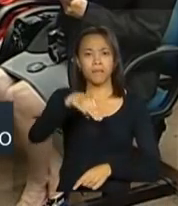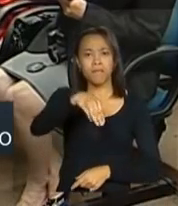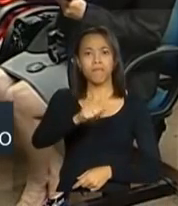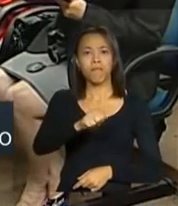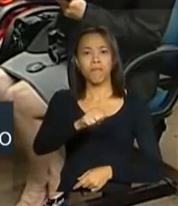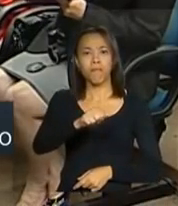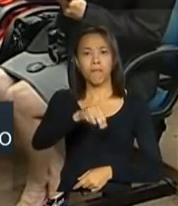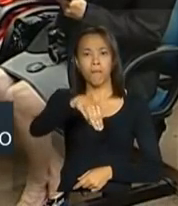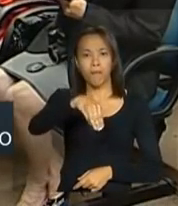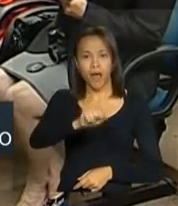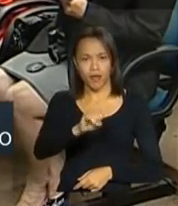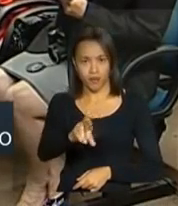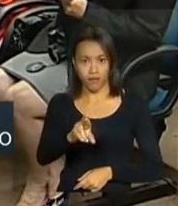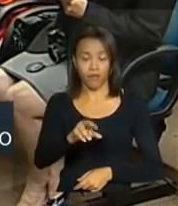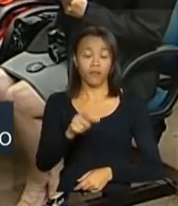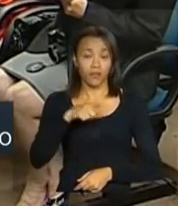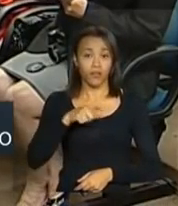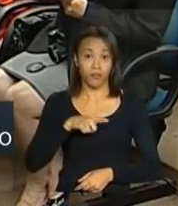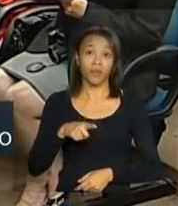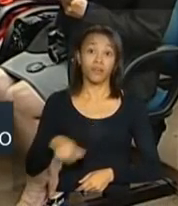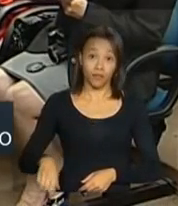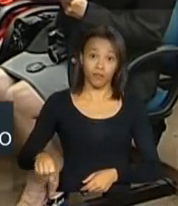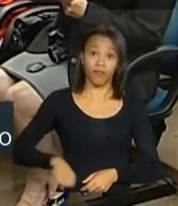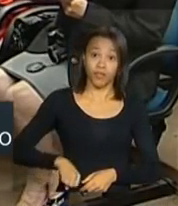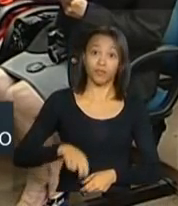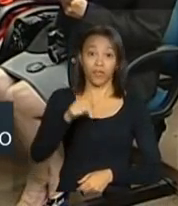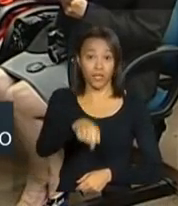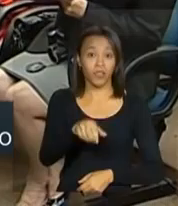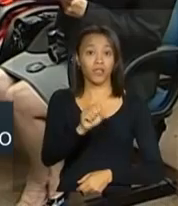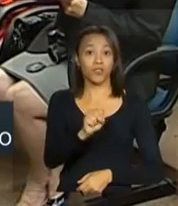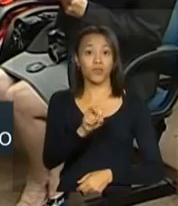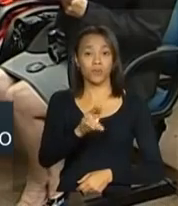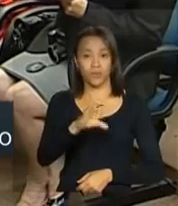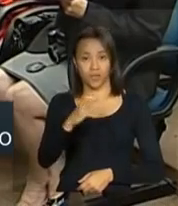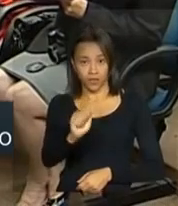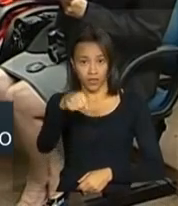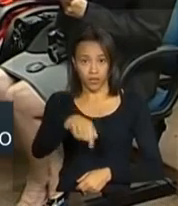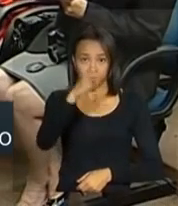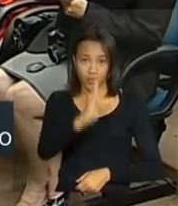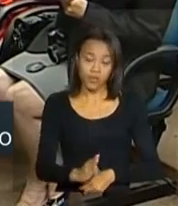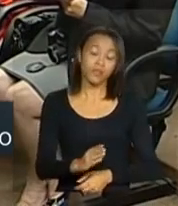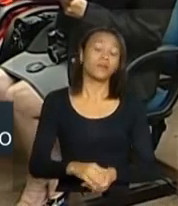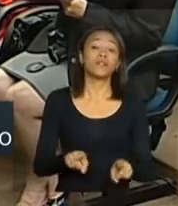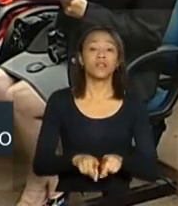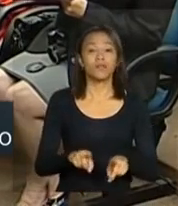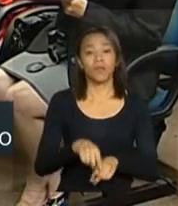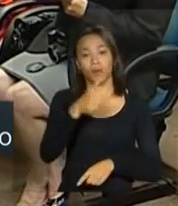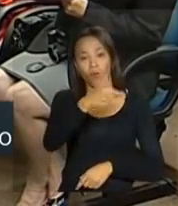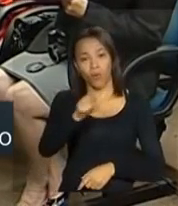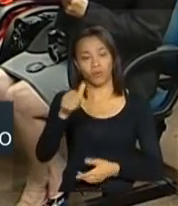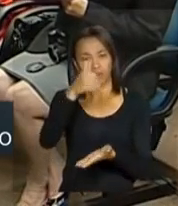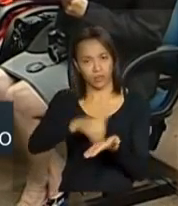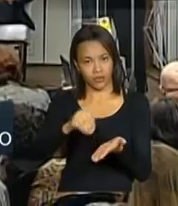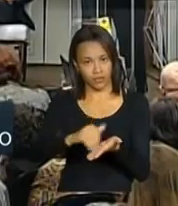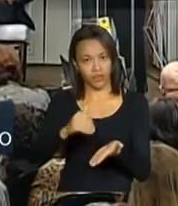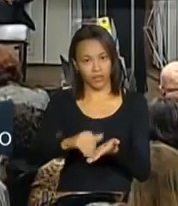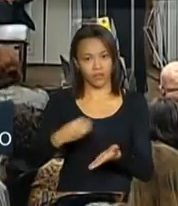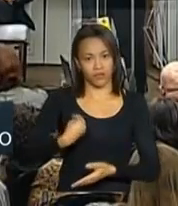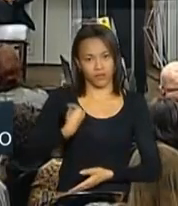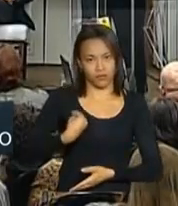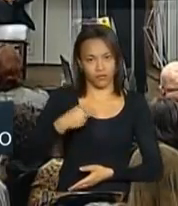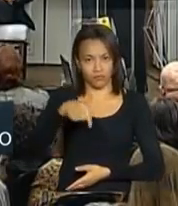Meyer, embaixador da Suíça aqui no Brasil. Quero saudar também Lourdes Bandeira, secretária executiva da